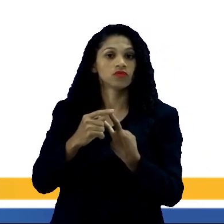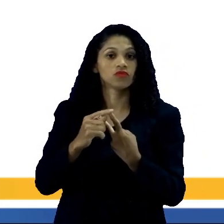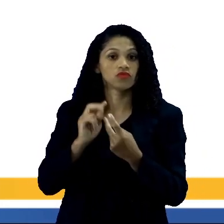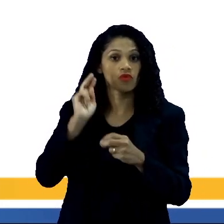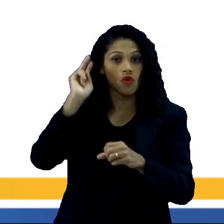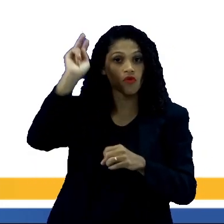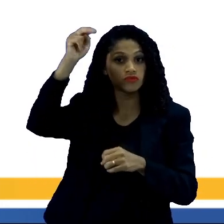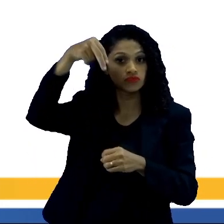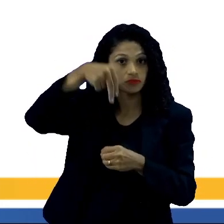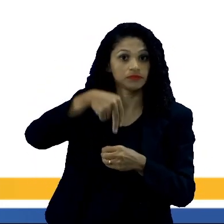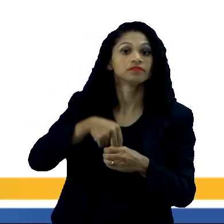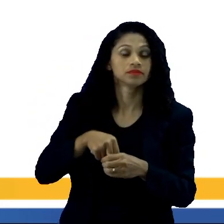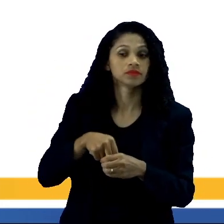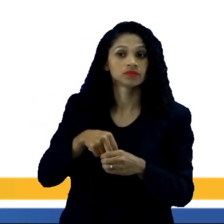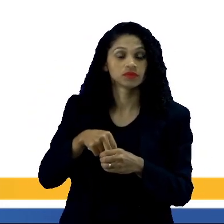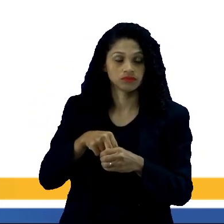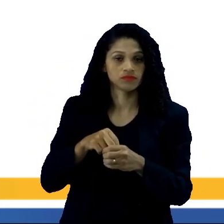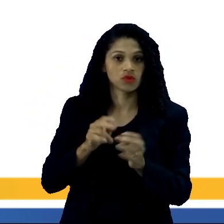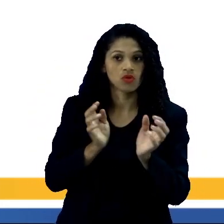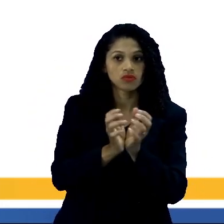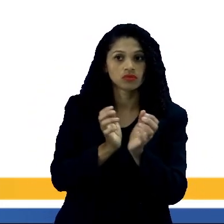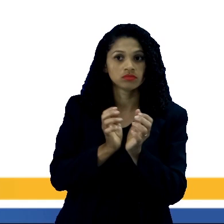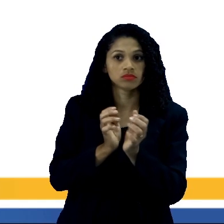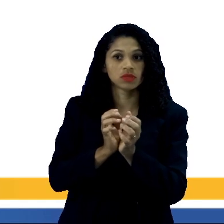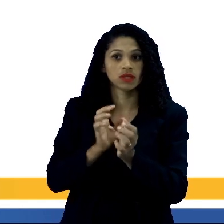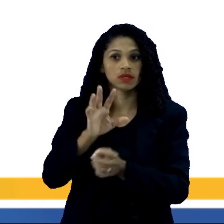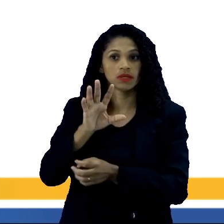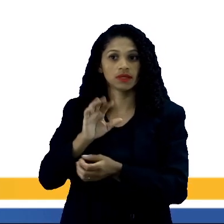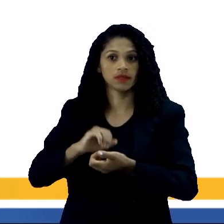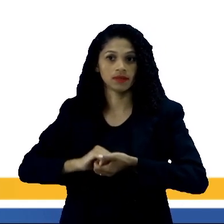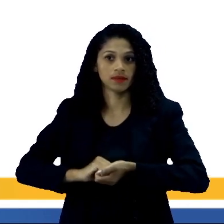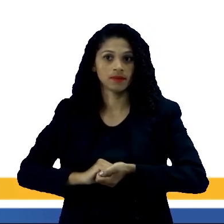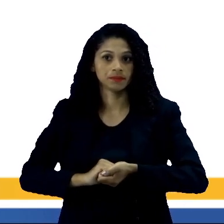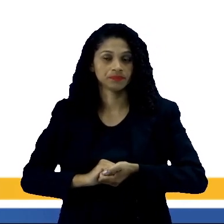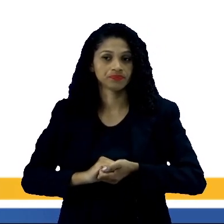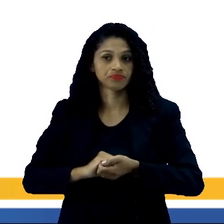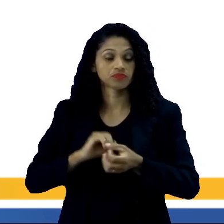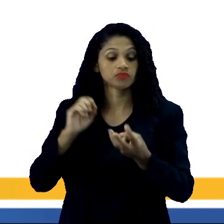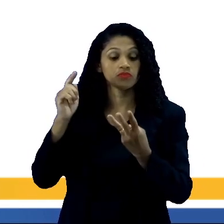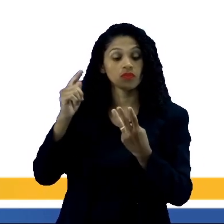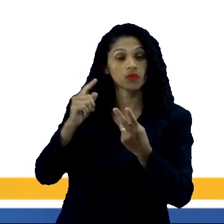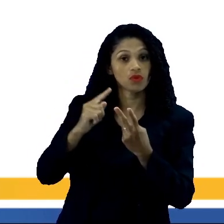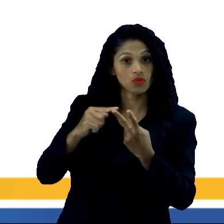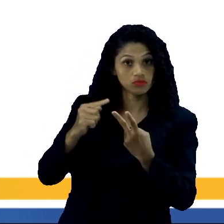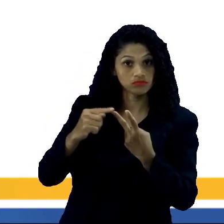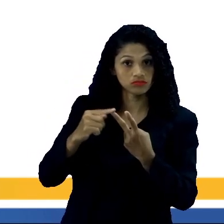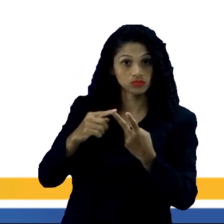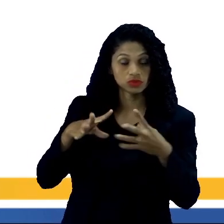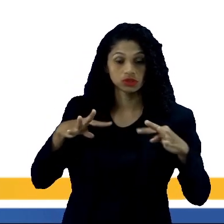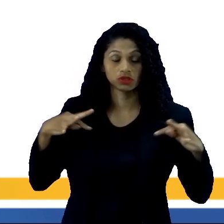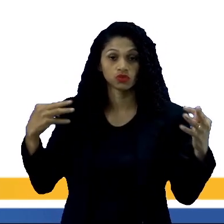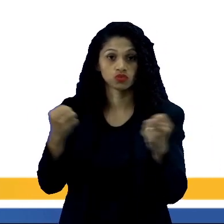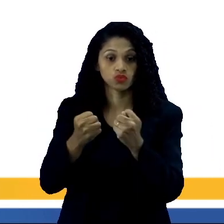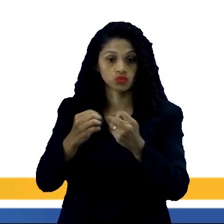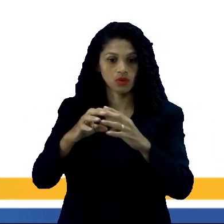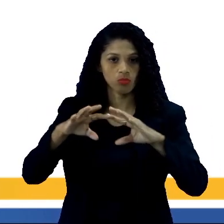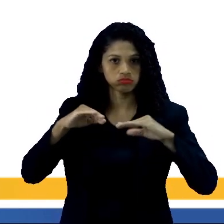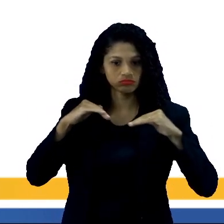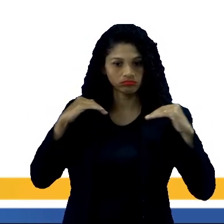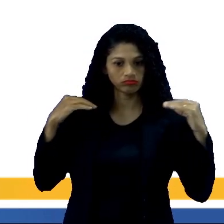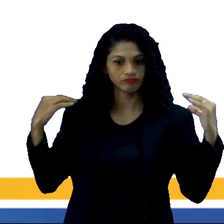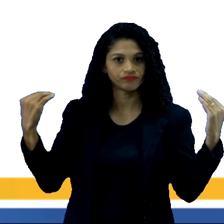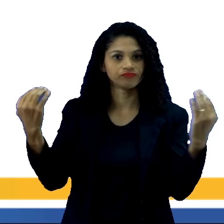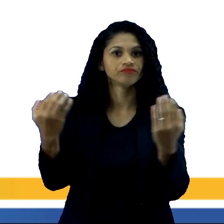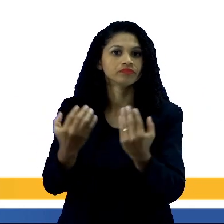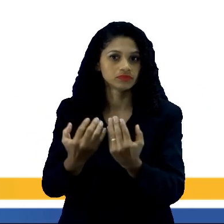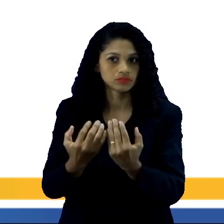pelo encéfalo e pela nossa medula espinhal. Já o sistema nervoso periférico é tudo aquilo que está em volta. E o que